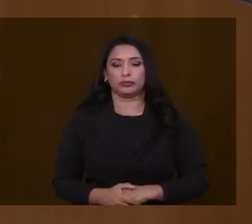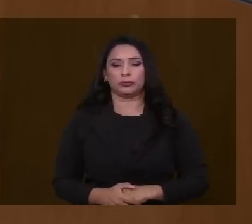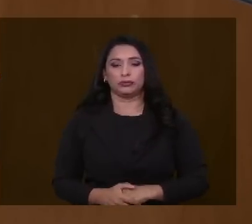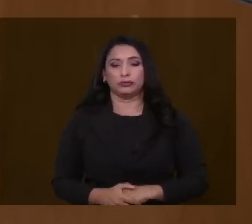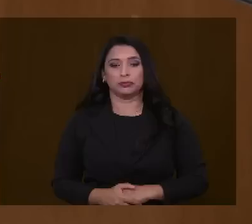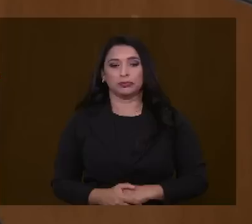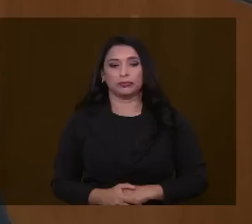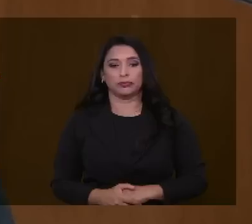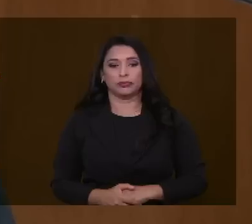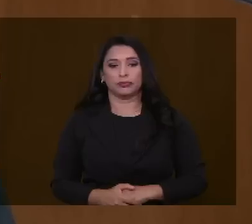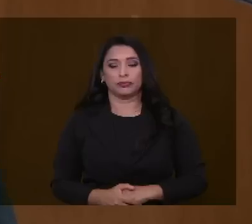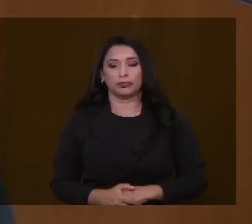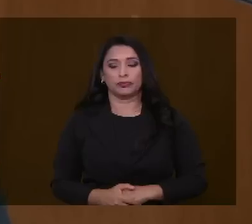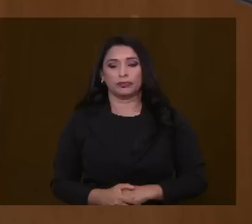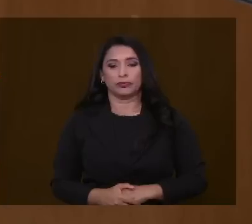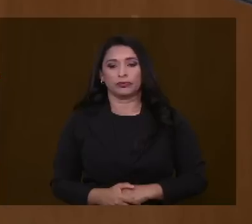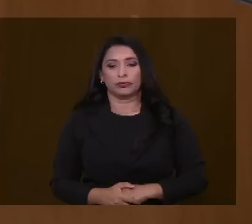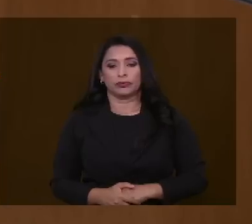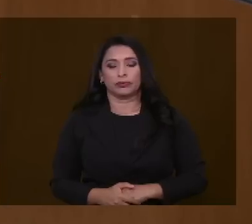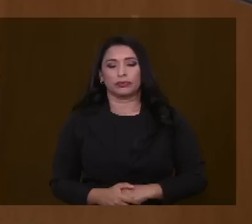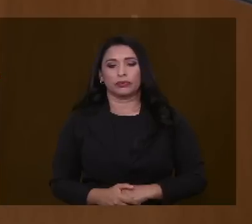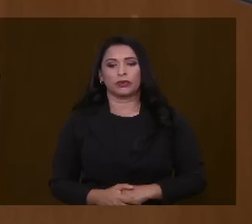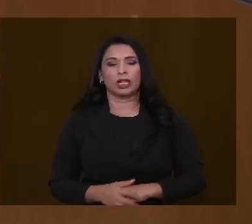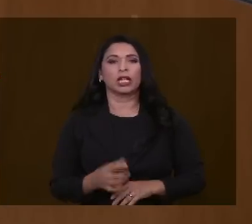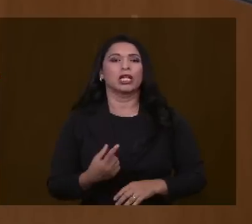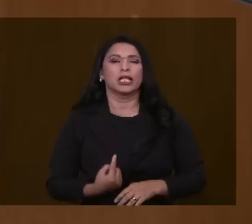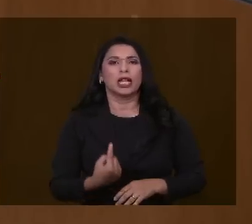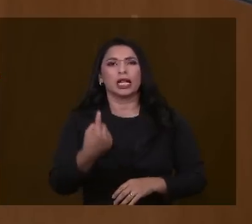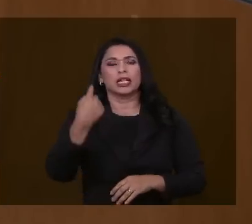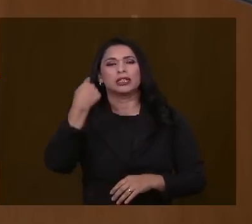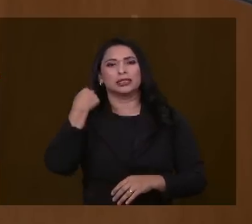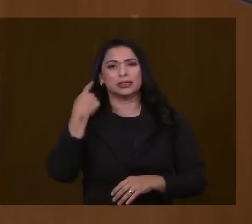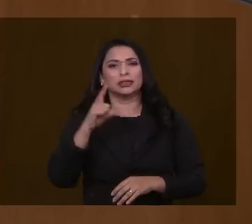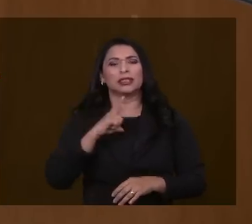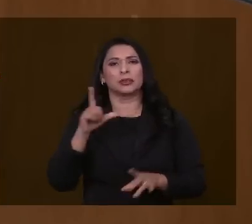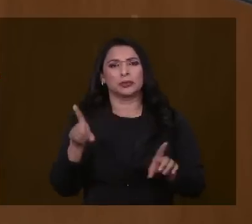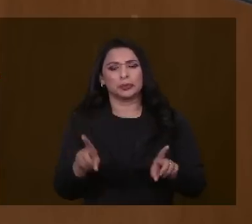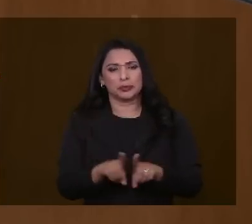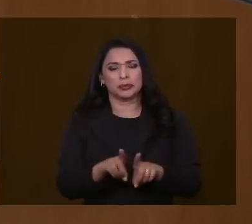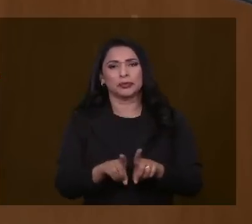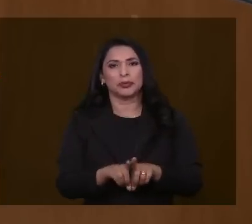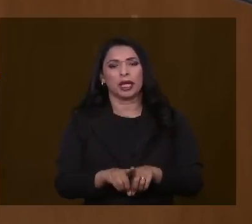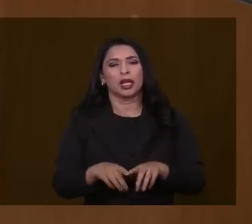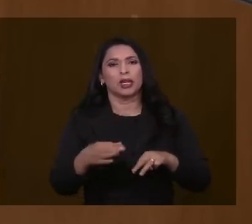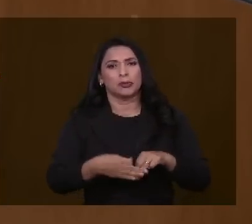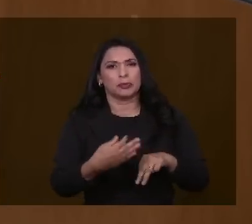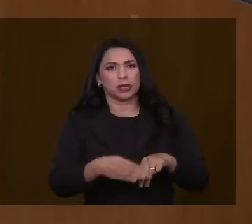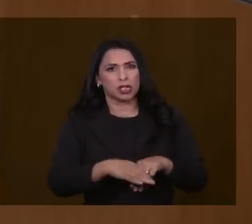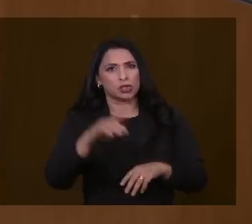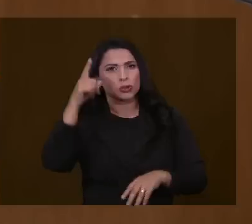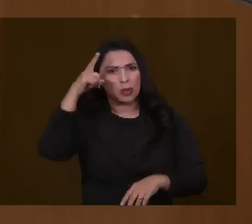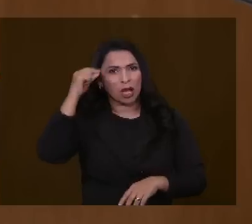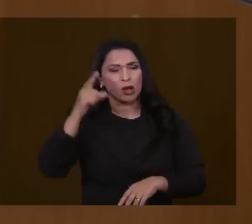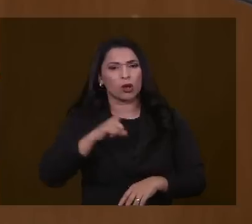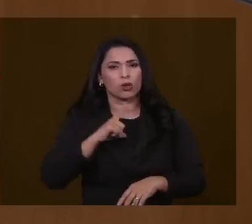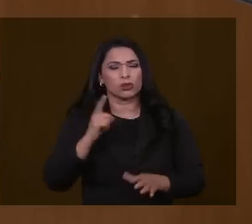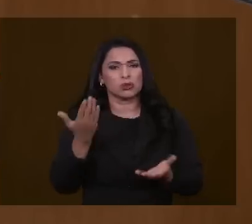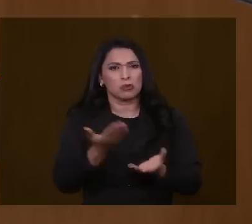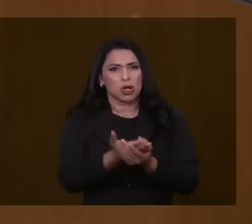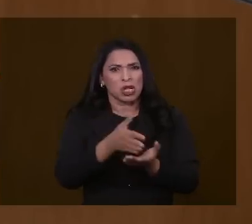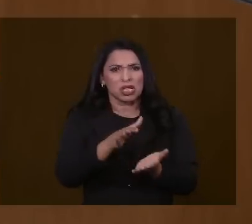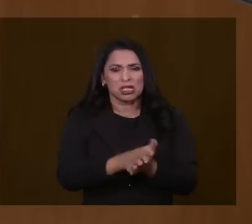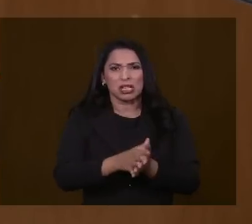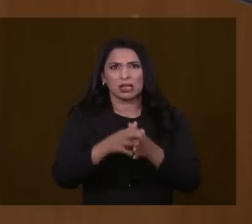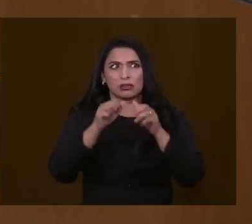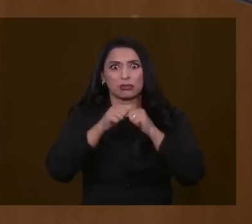Ainda envergando a beca de causídico, o ministro Barroso patrocinou casos de grande repercussão perante o